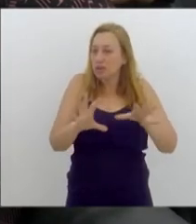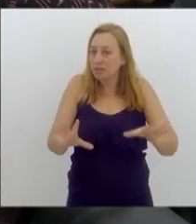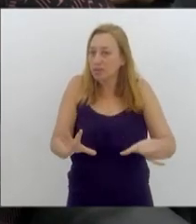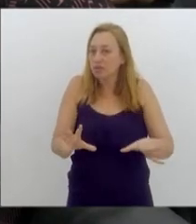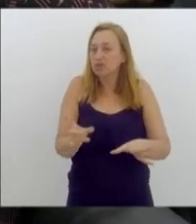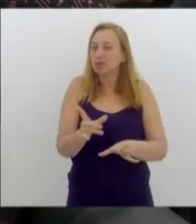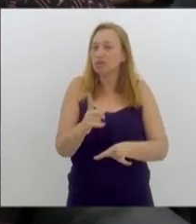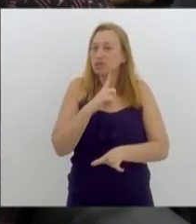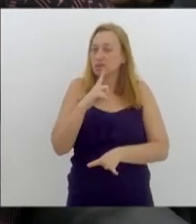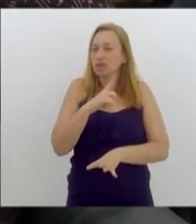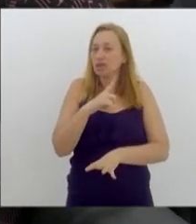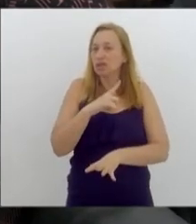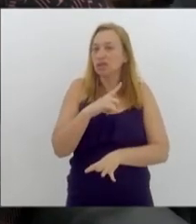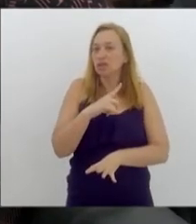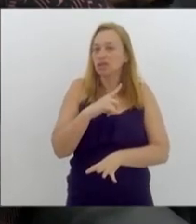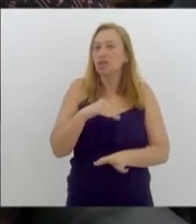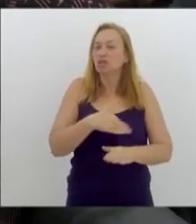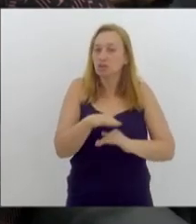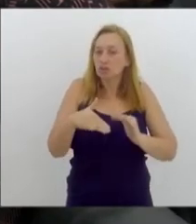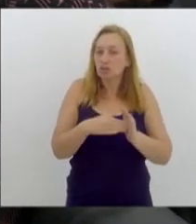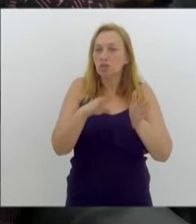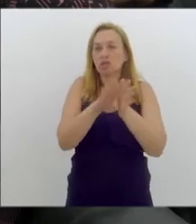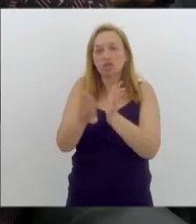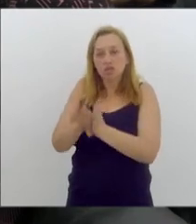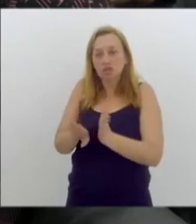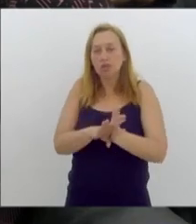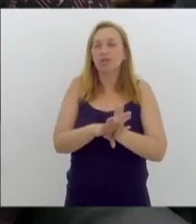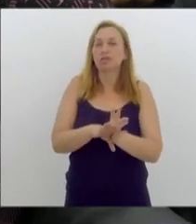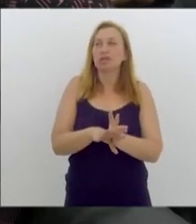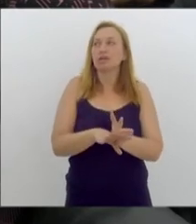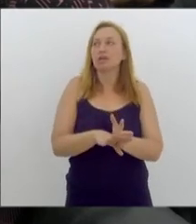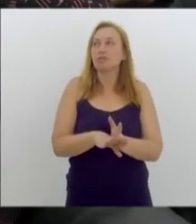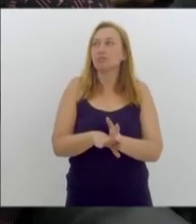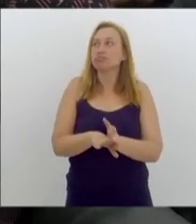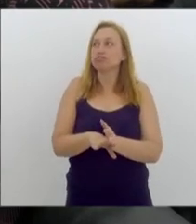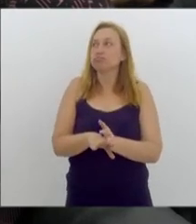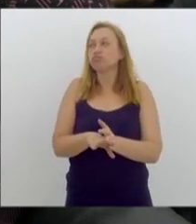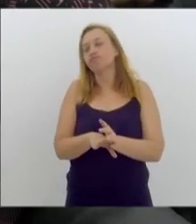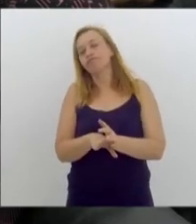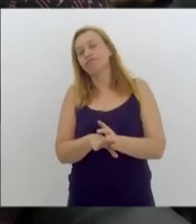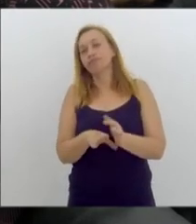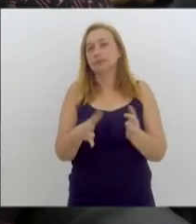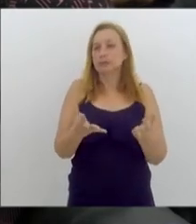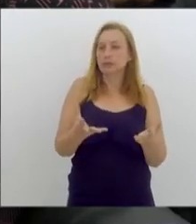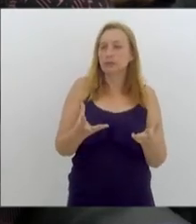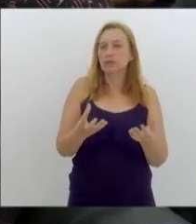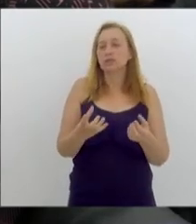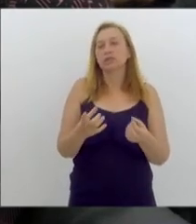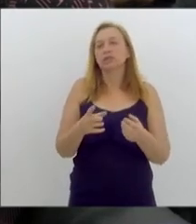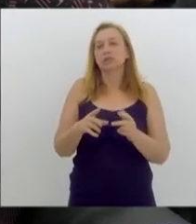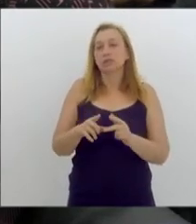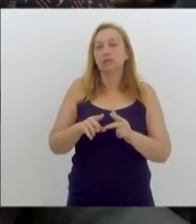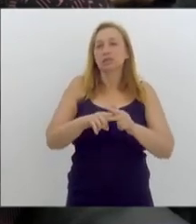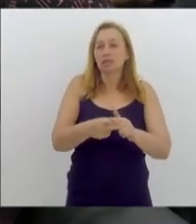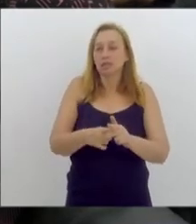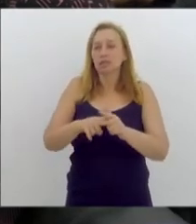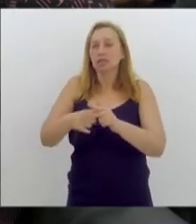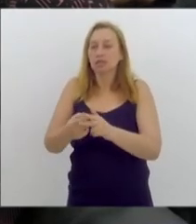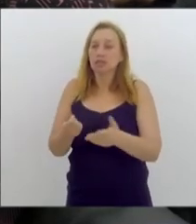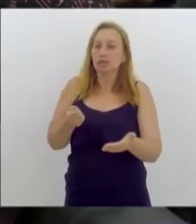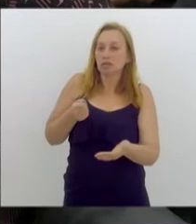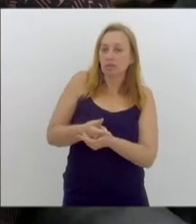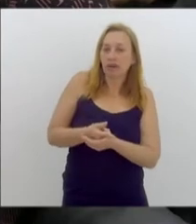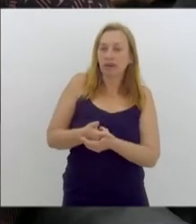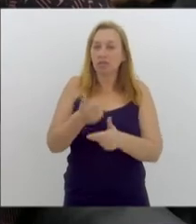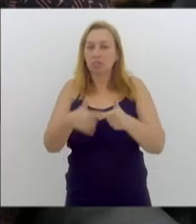nós tenhamos o todas as despesas enfim regular e sendo paga